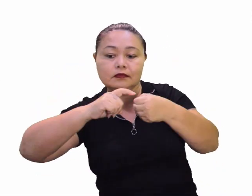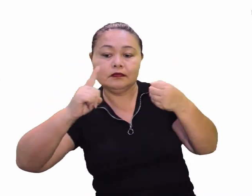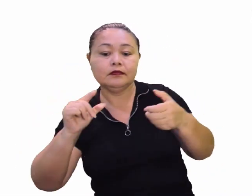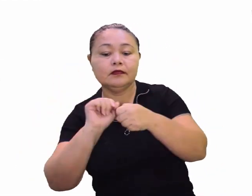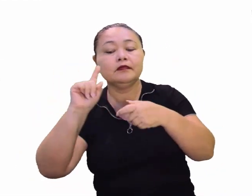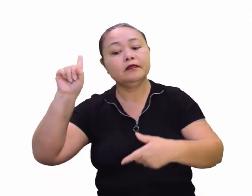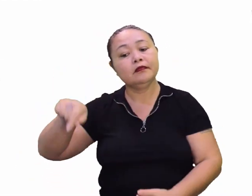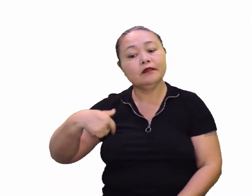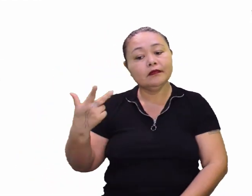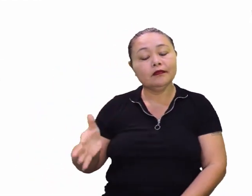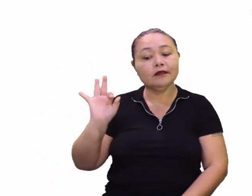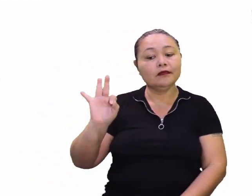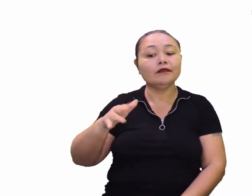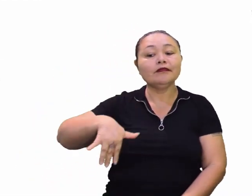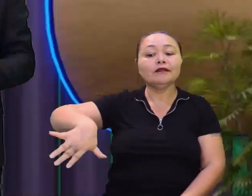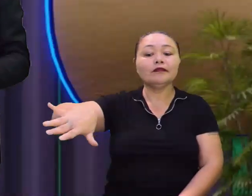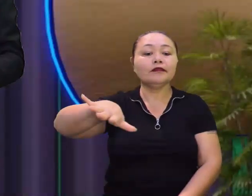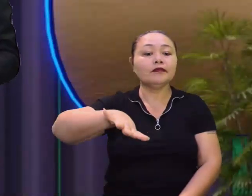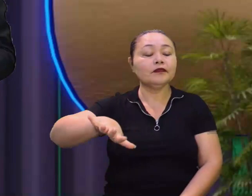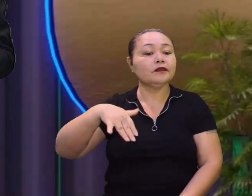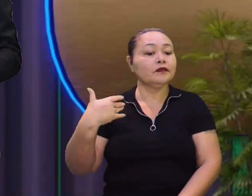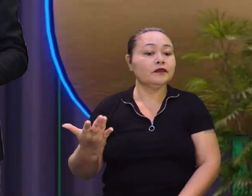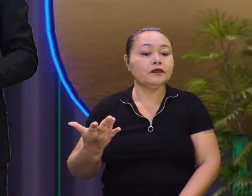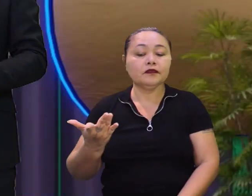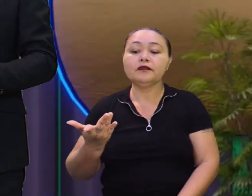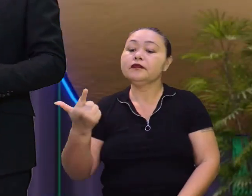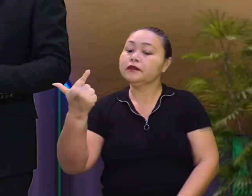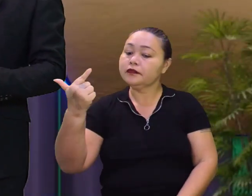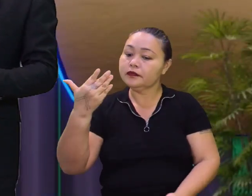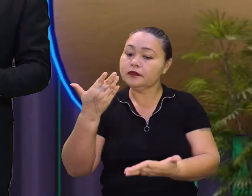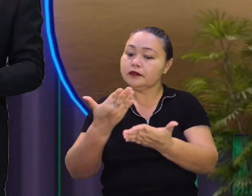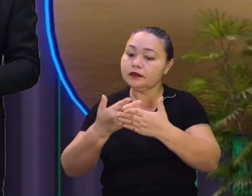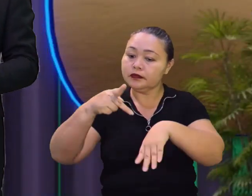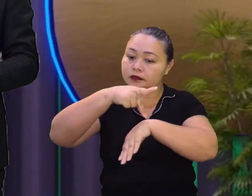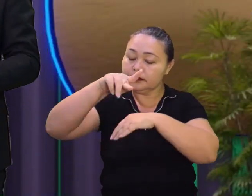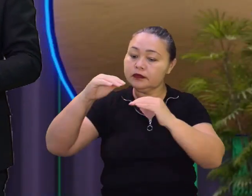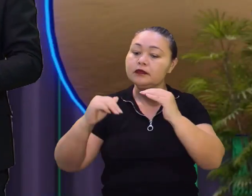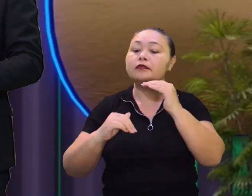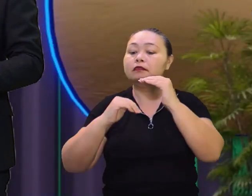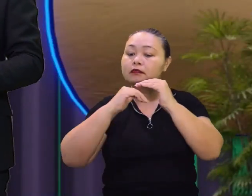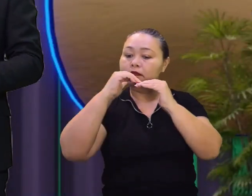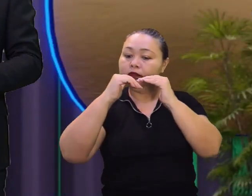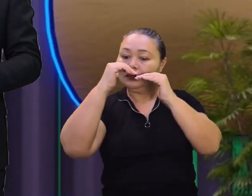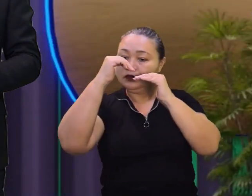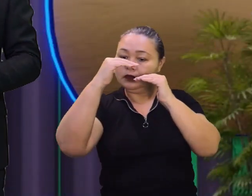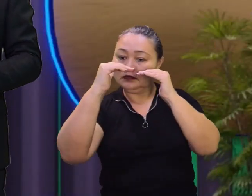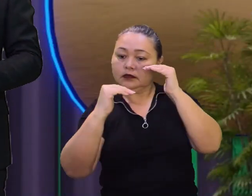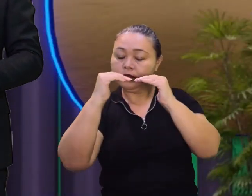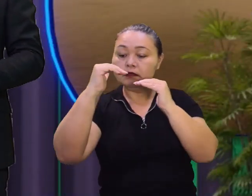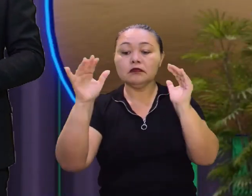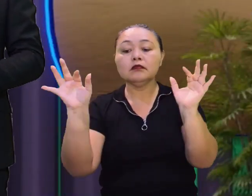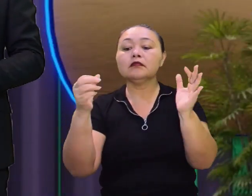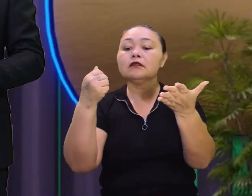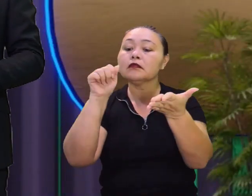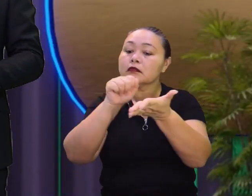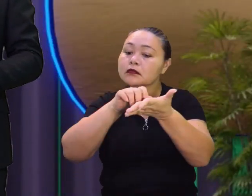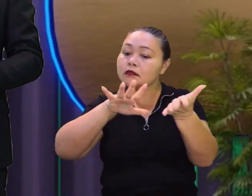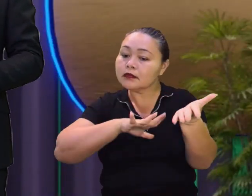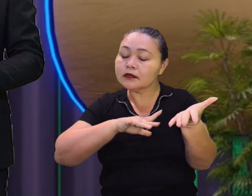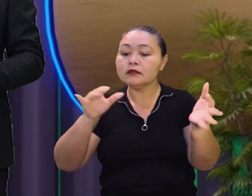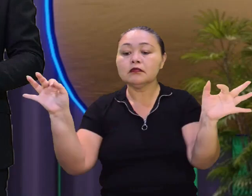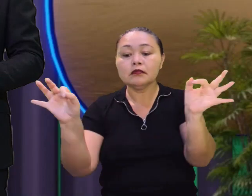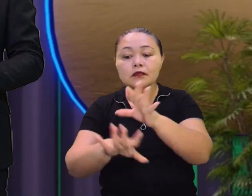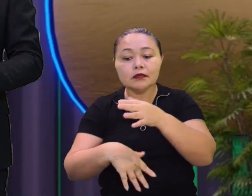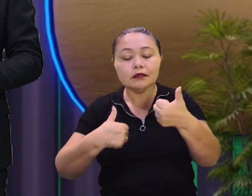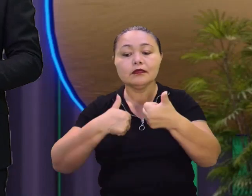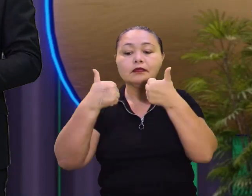Independentes. É isso aí, galerinha. Então, olha só, nossa segunda aula sobre país emergente, né? Atividade encerrada aí com sucesso.